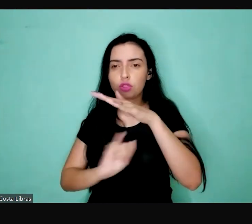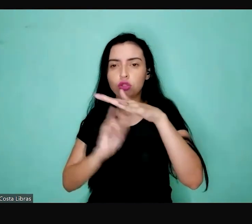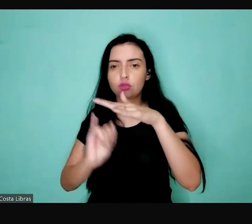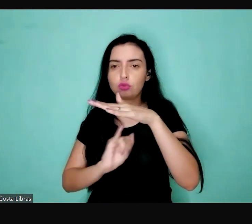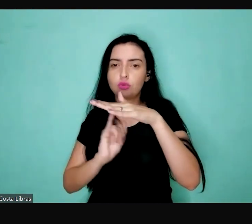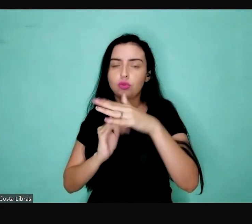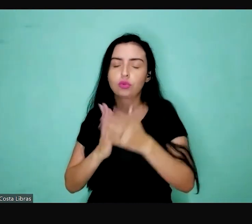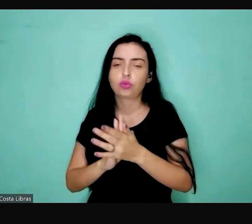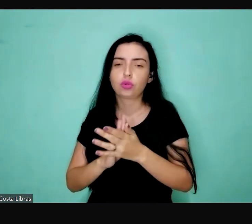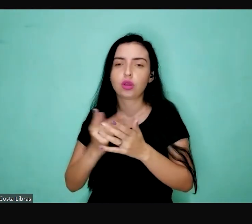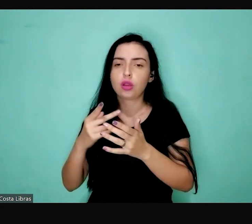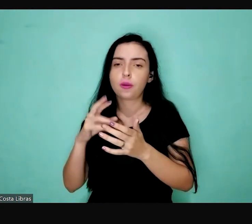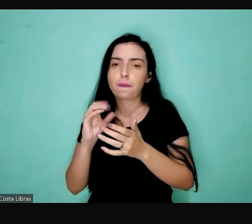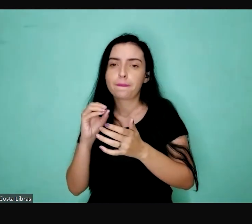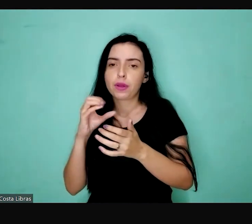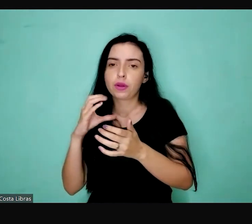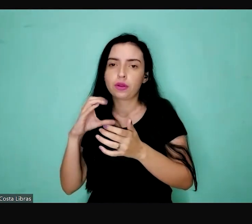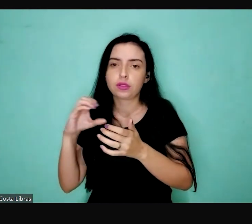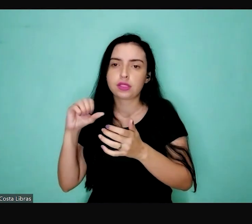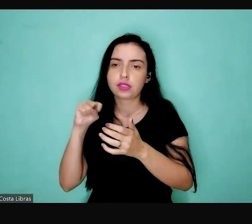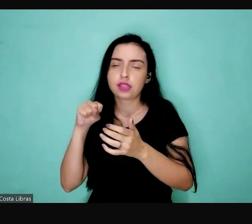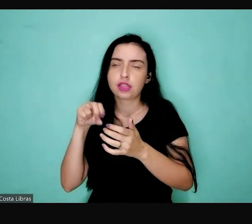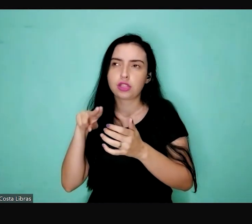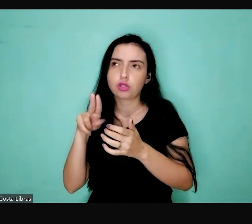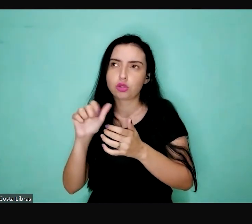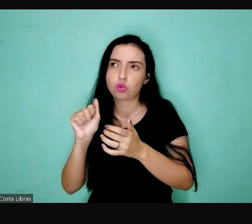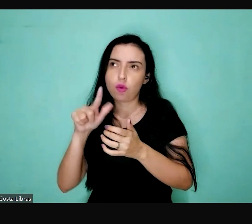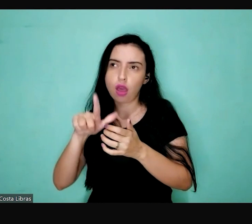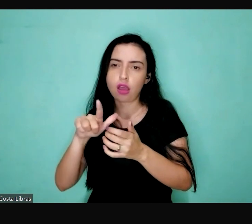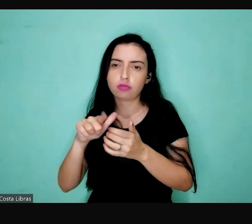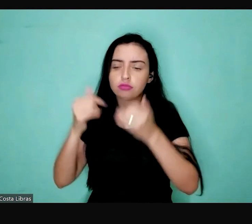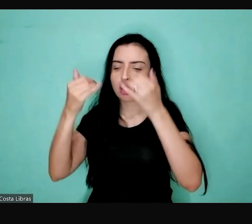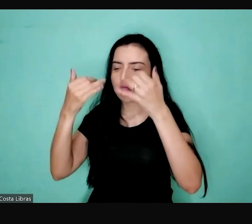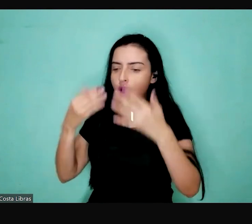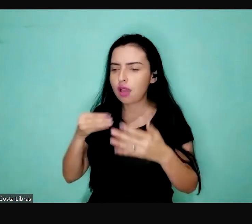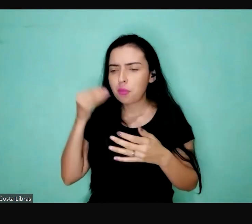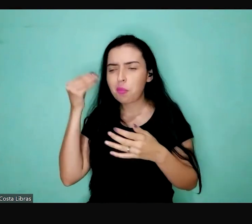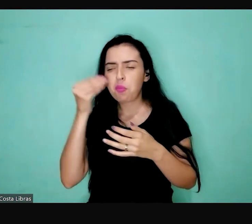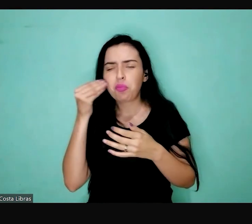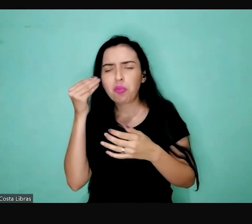Processual, mas, sobretudo, tem aqui passagens por vários